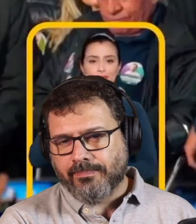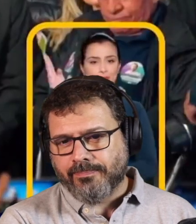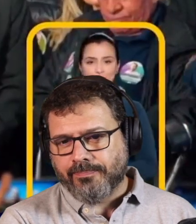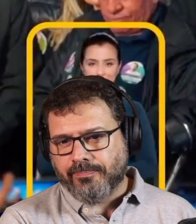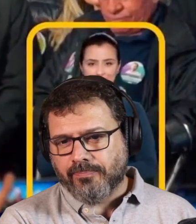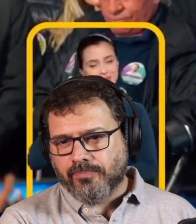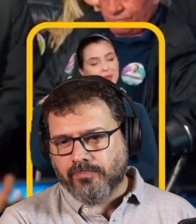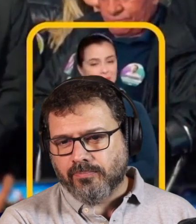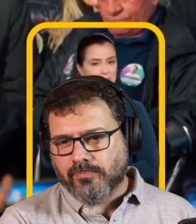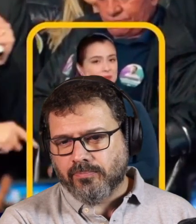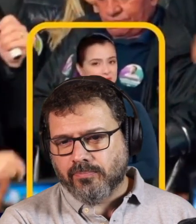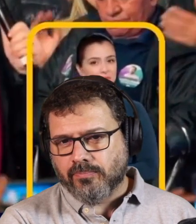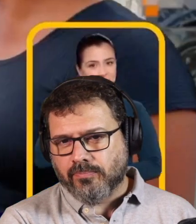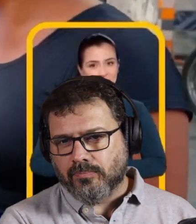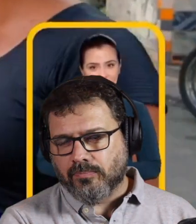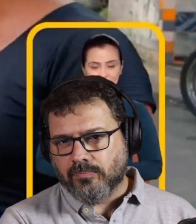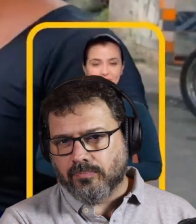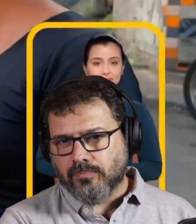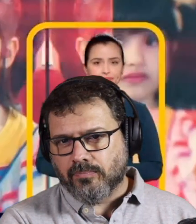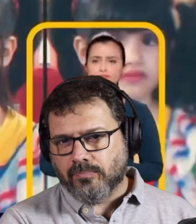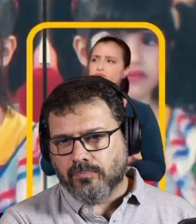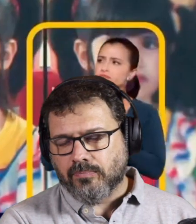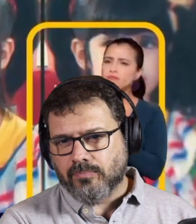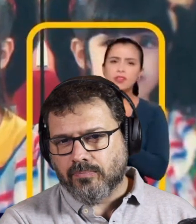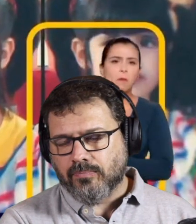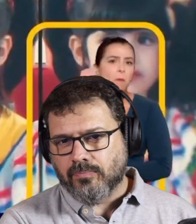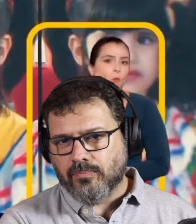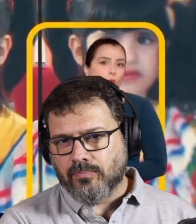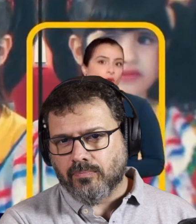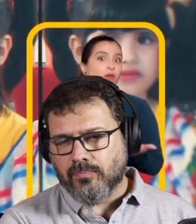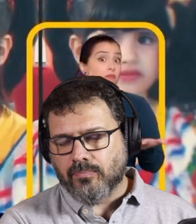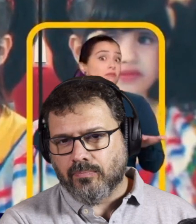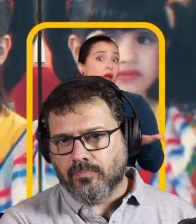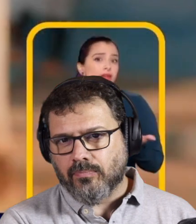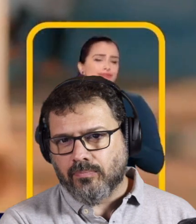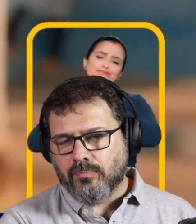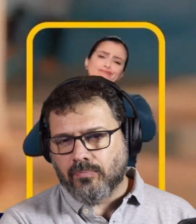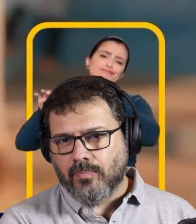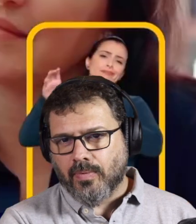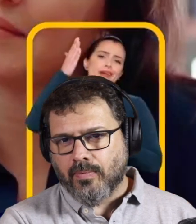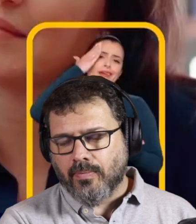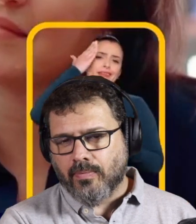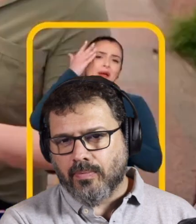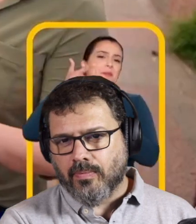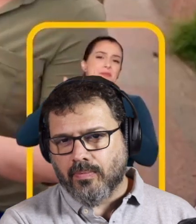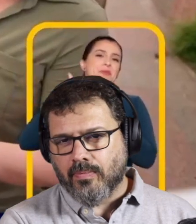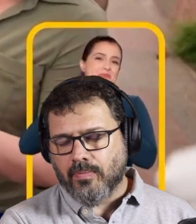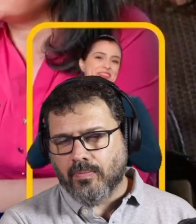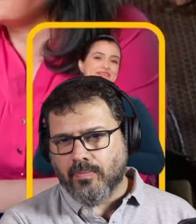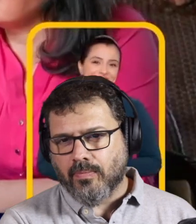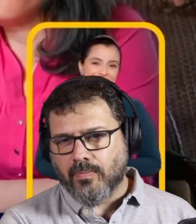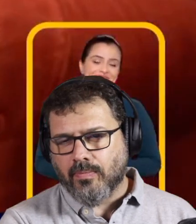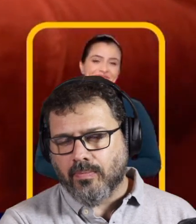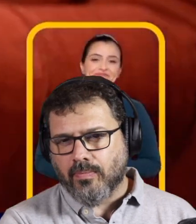população brasileira, que são as mulheres. E ela, como mãe, como mulher, ela sabe os problemas que a gente